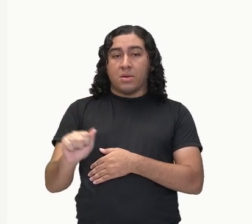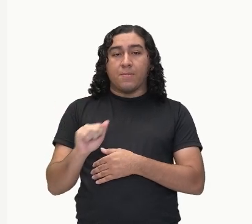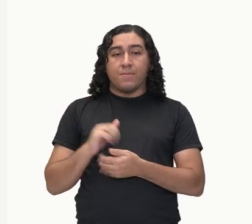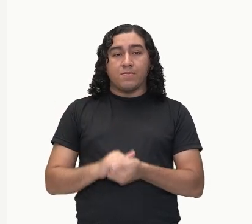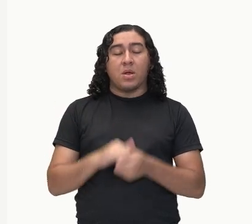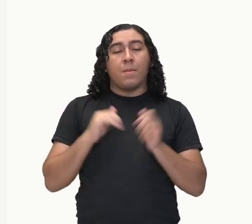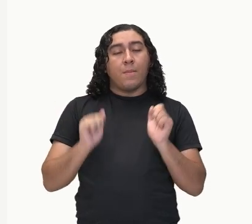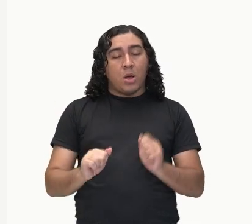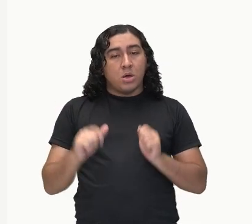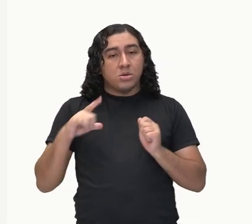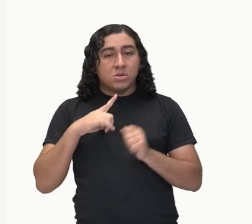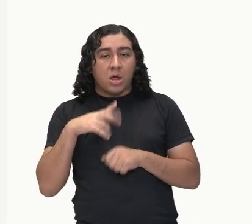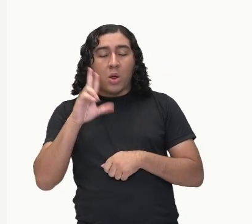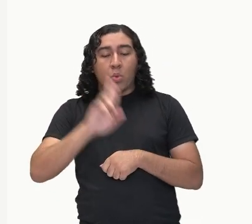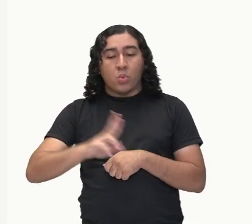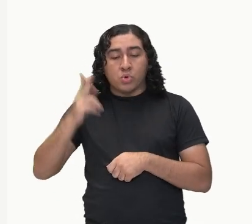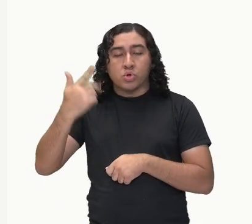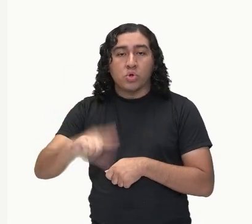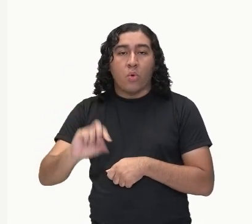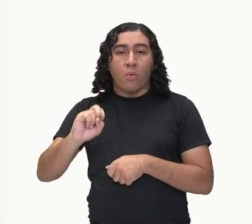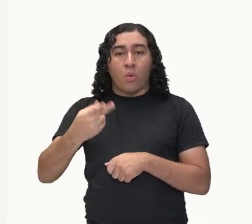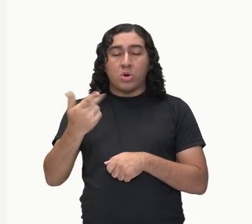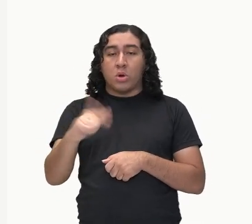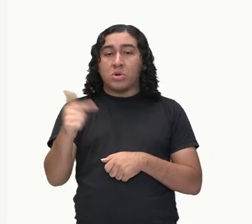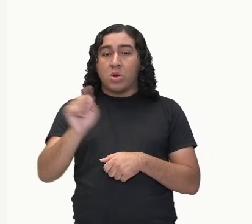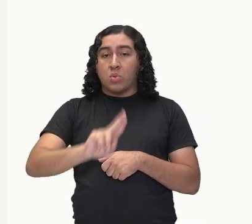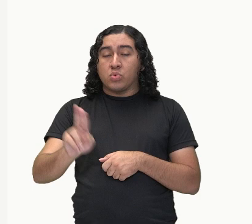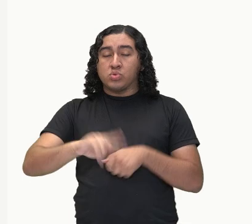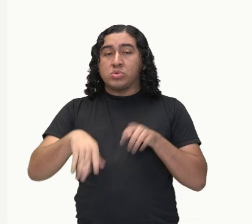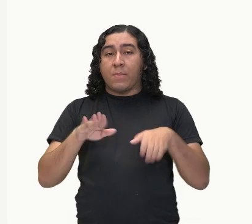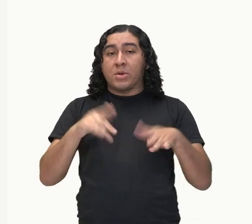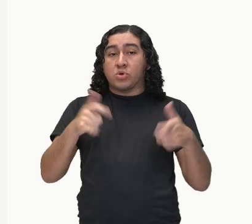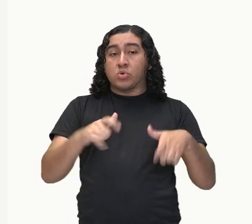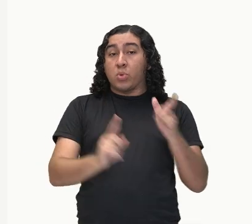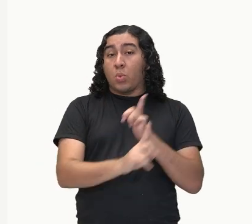ser renovável ou não, isso vai depender da fonte dela.